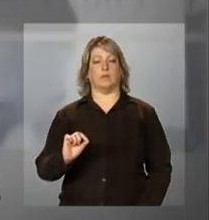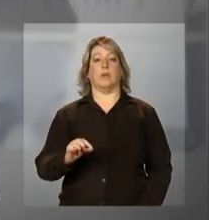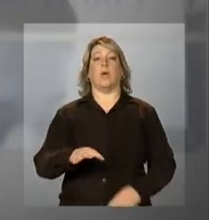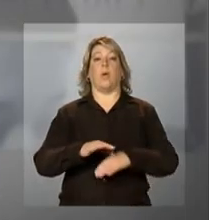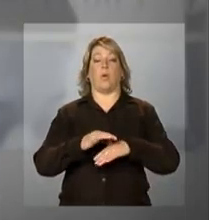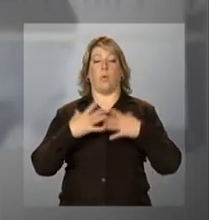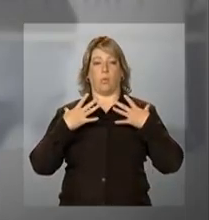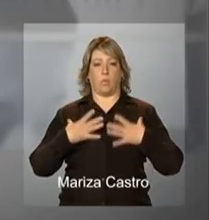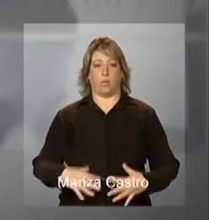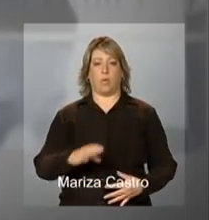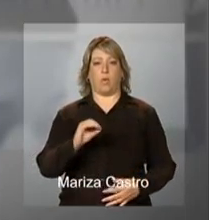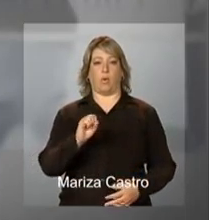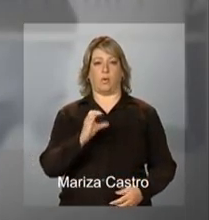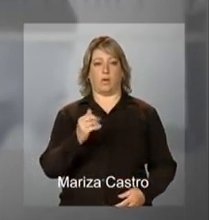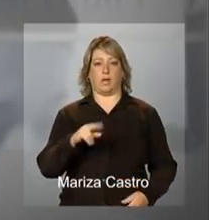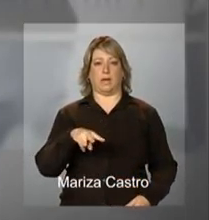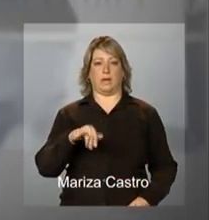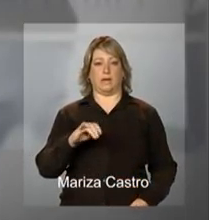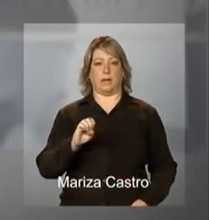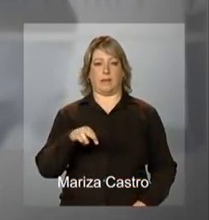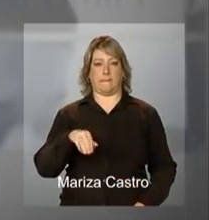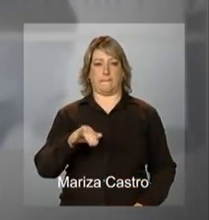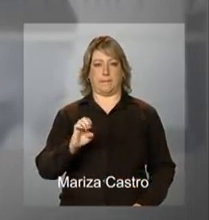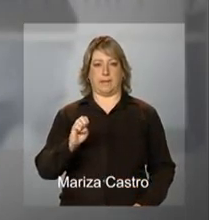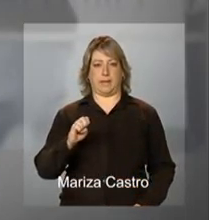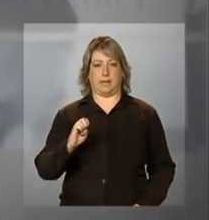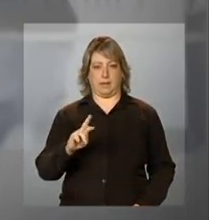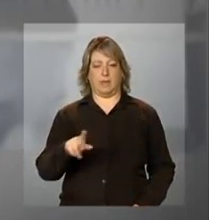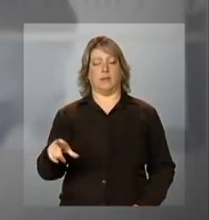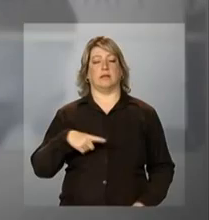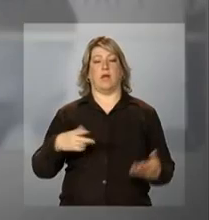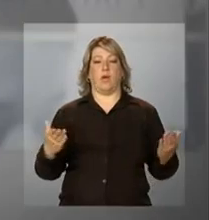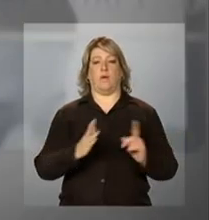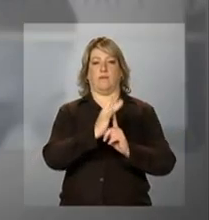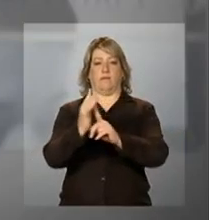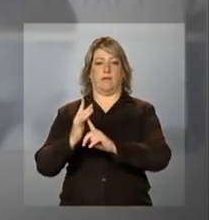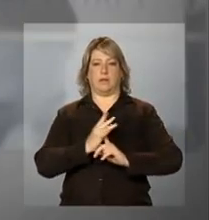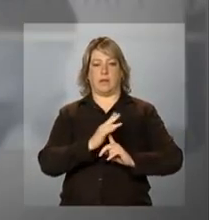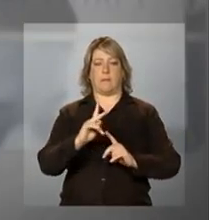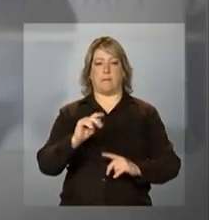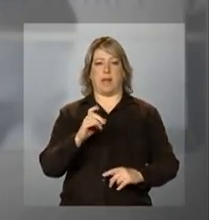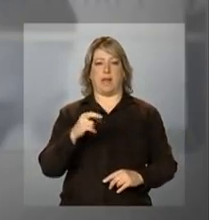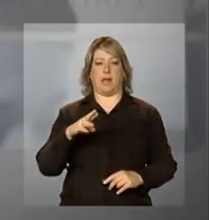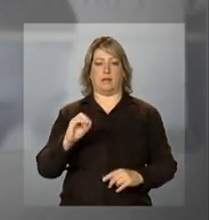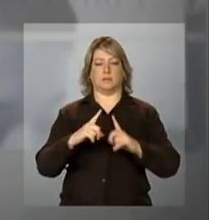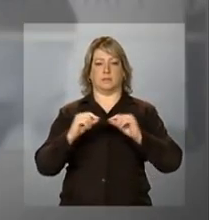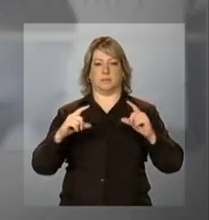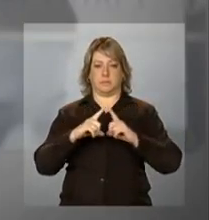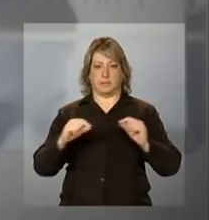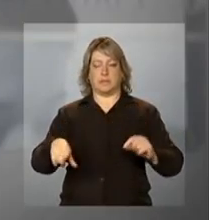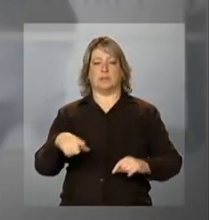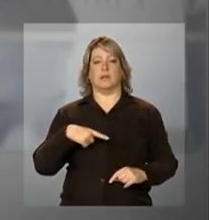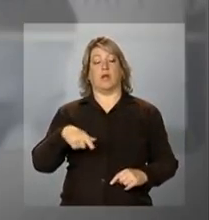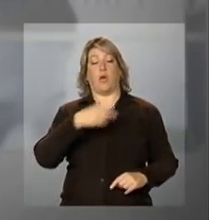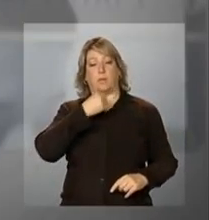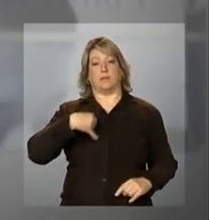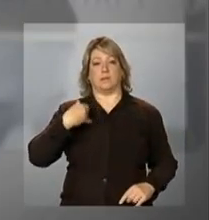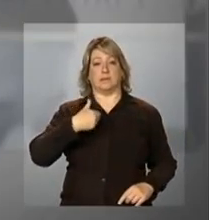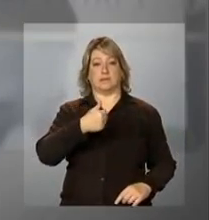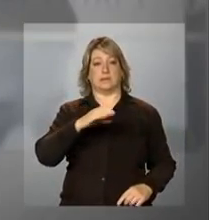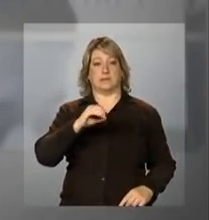Corpo de Oscar Niemer vai ser velado na tarde de hoje no Palácio do Planalto, em Brasília. O arquiteto de 104